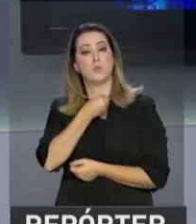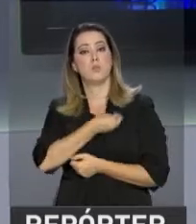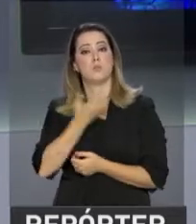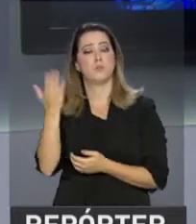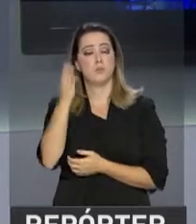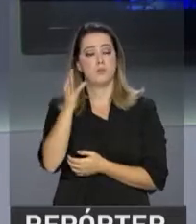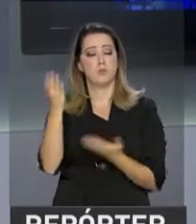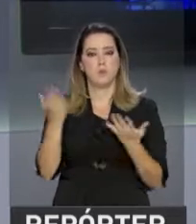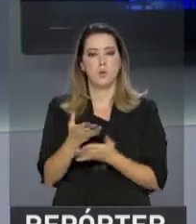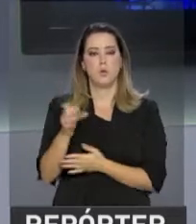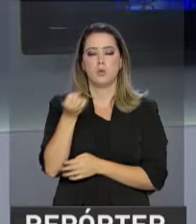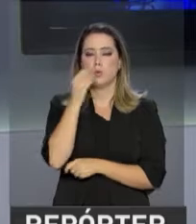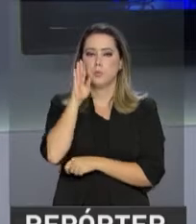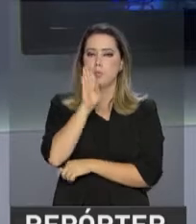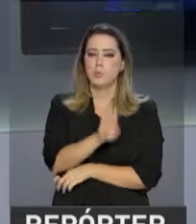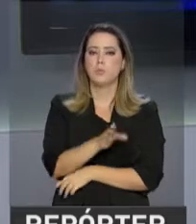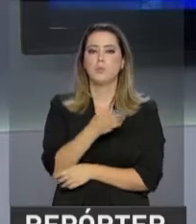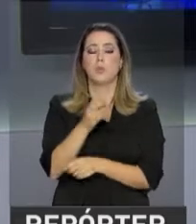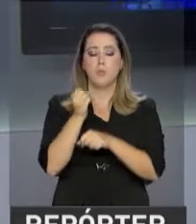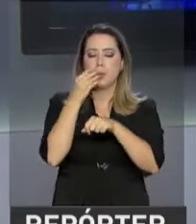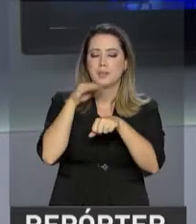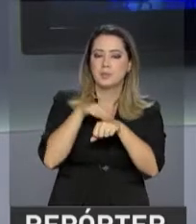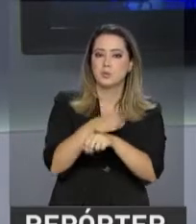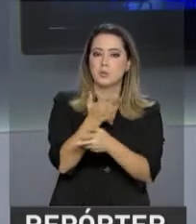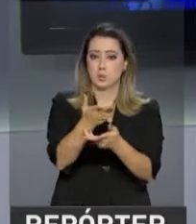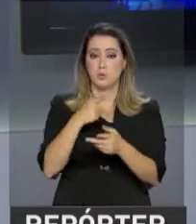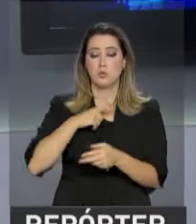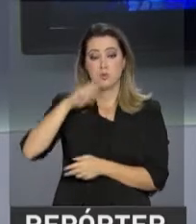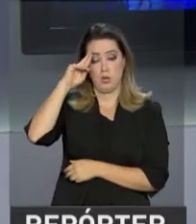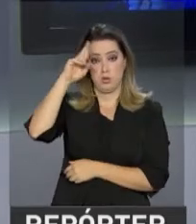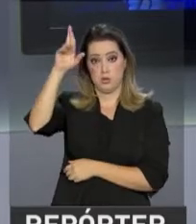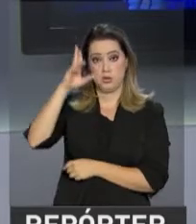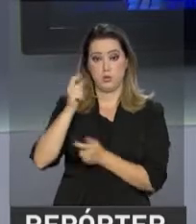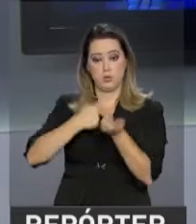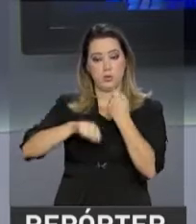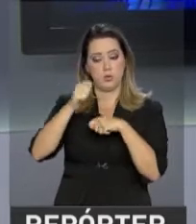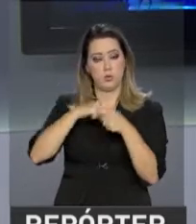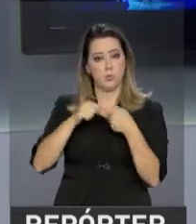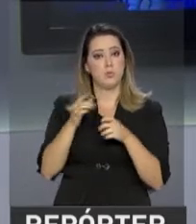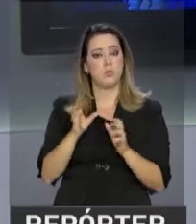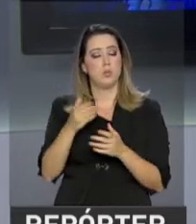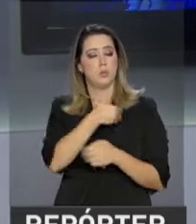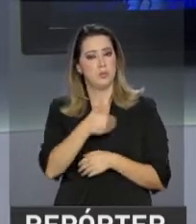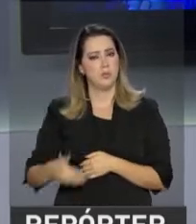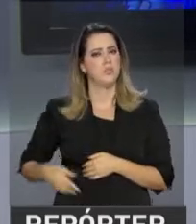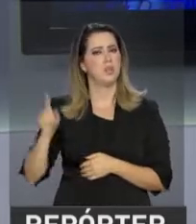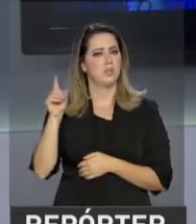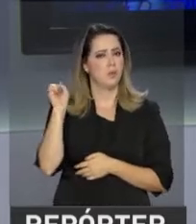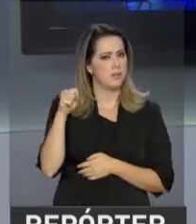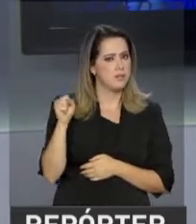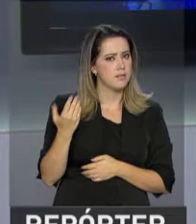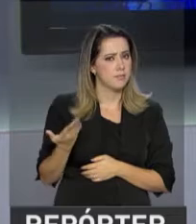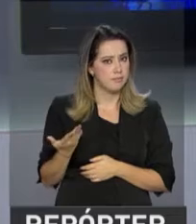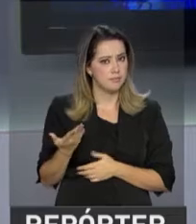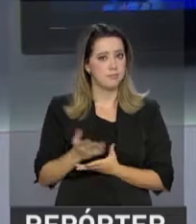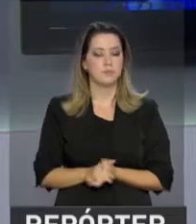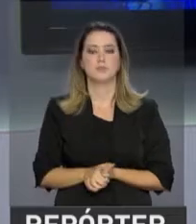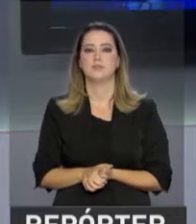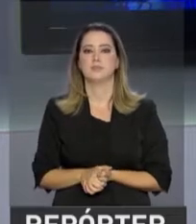boa noite pablo tem autoridades da equipe econômica do governo sendo homenageados desse evento é isso mesmo